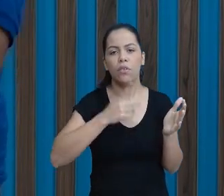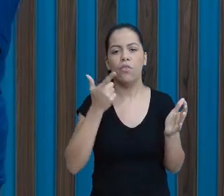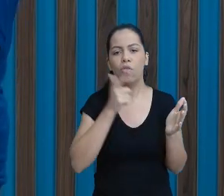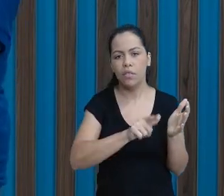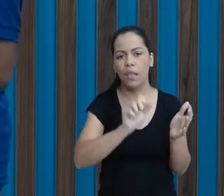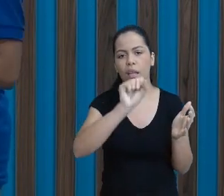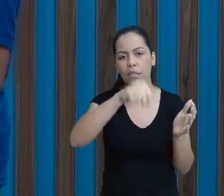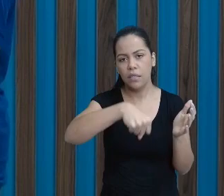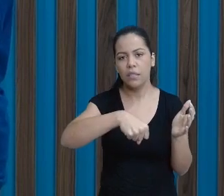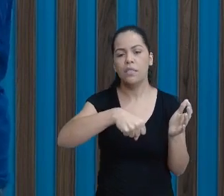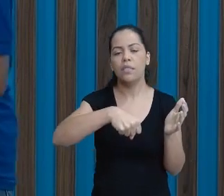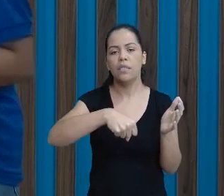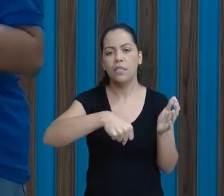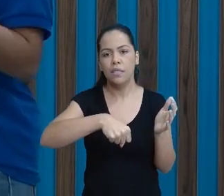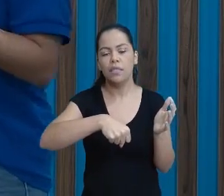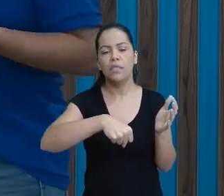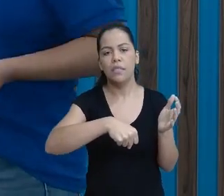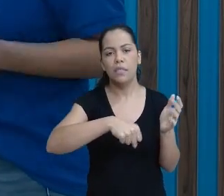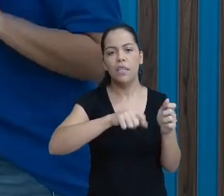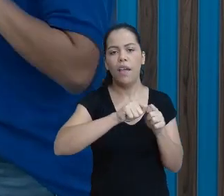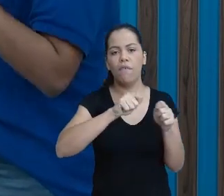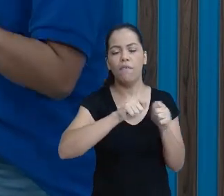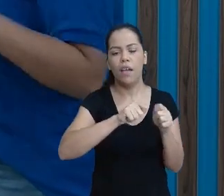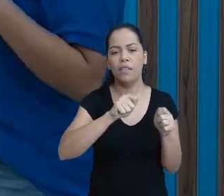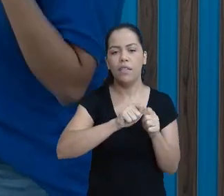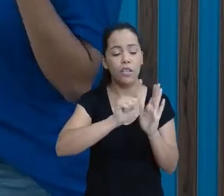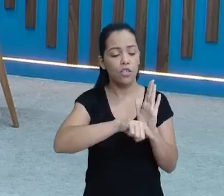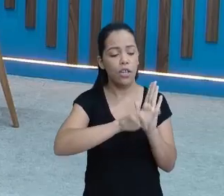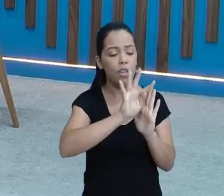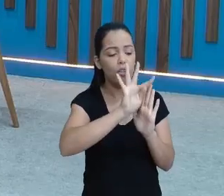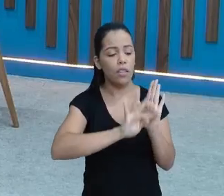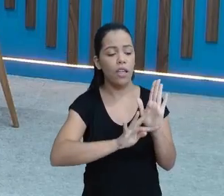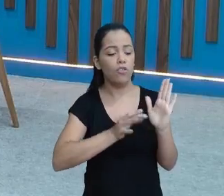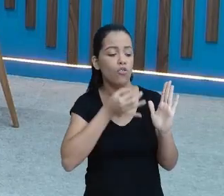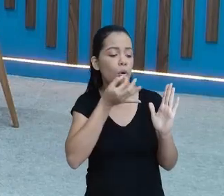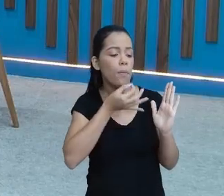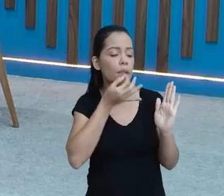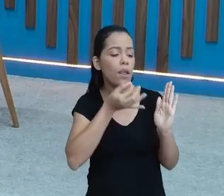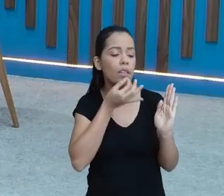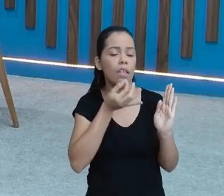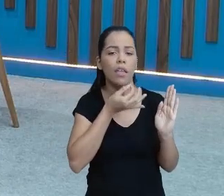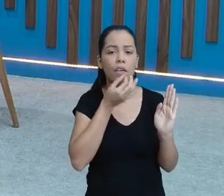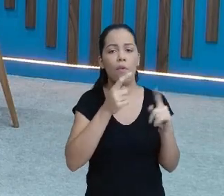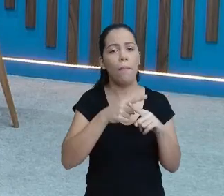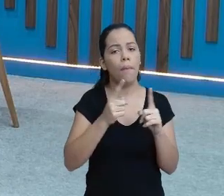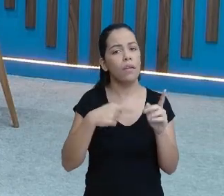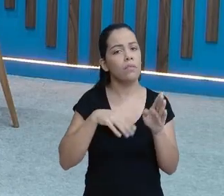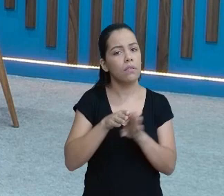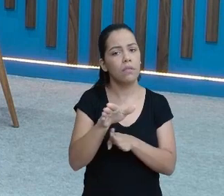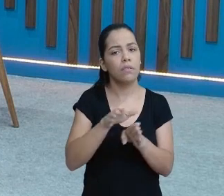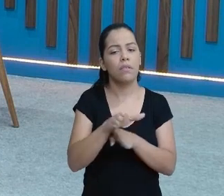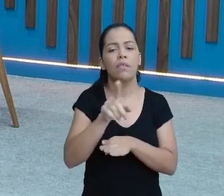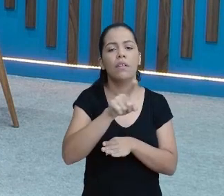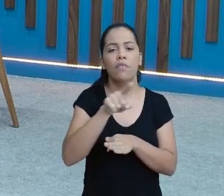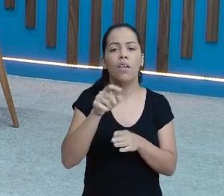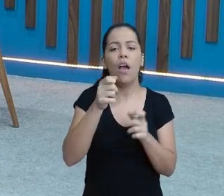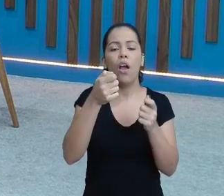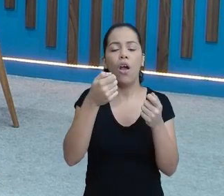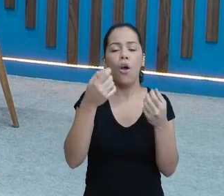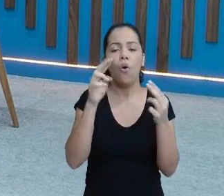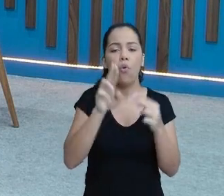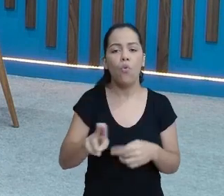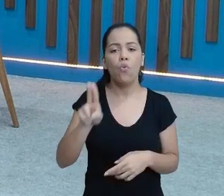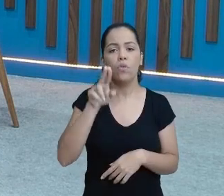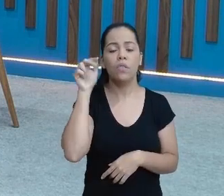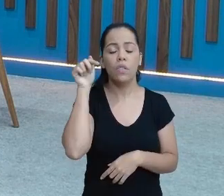gênero resenha, no caso, a que nos propusemos. Mas eu sugiro que vocês utilizem essa